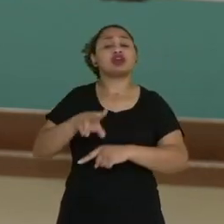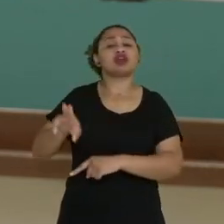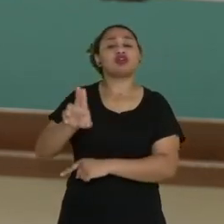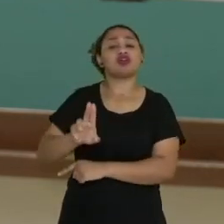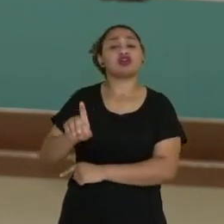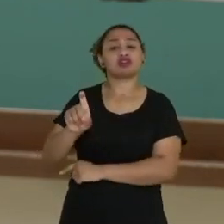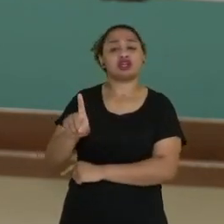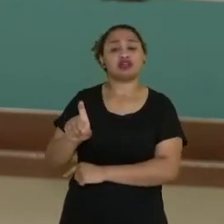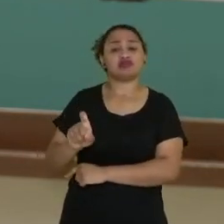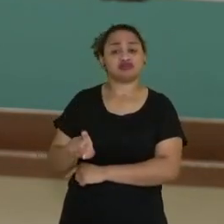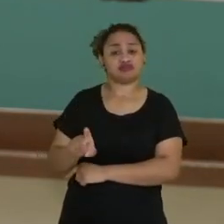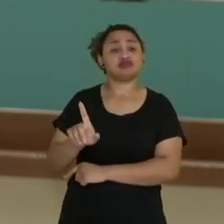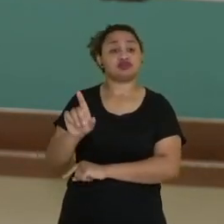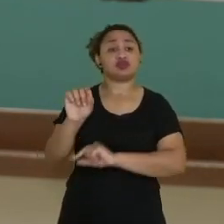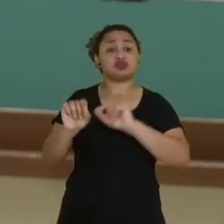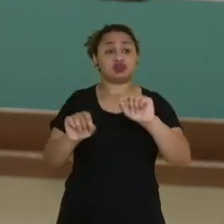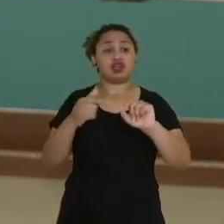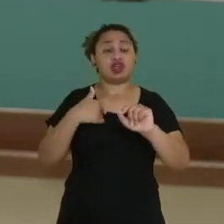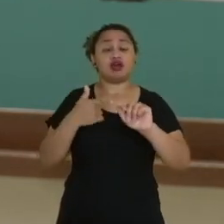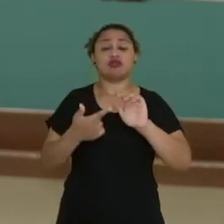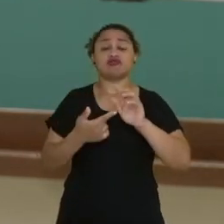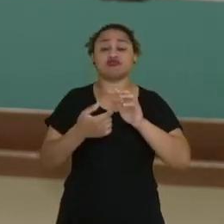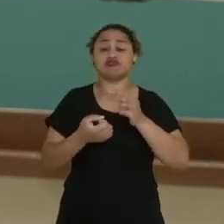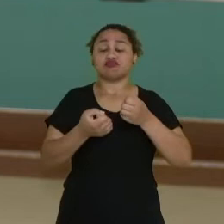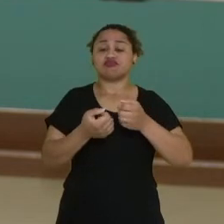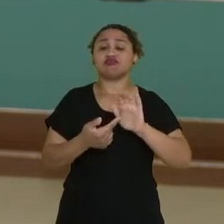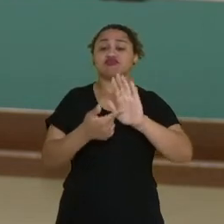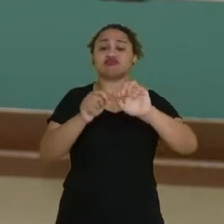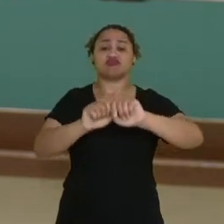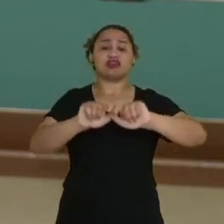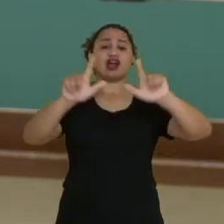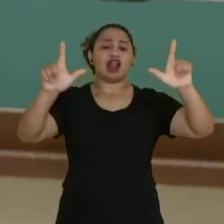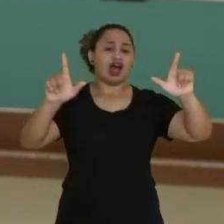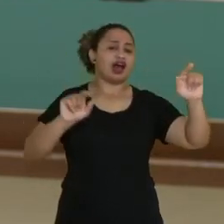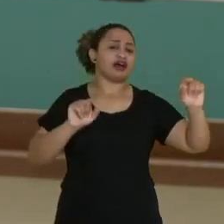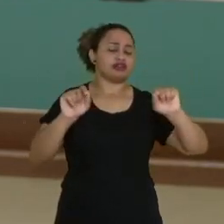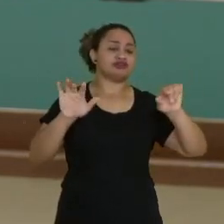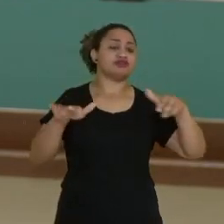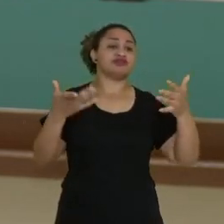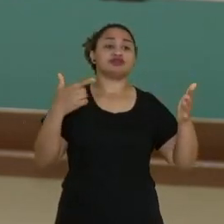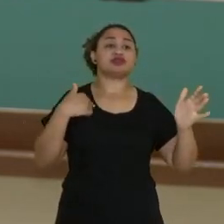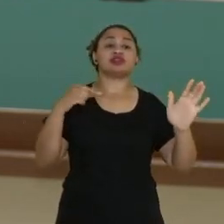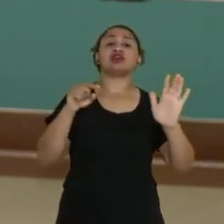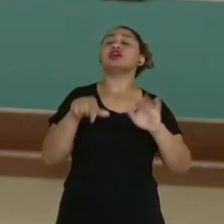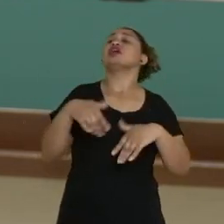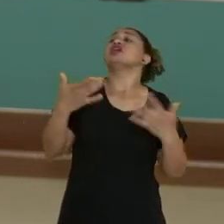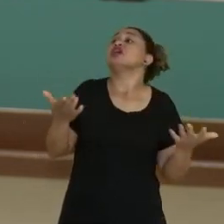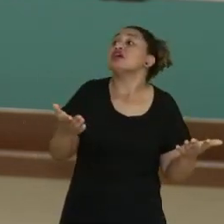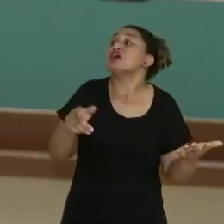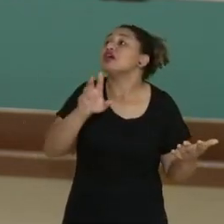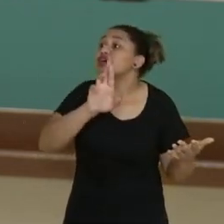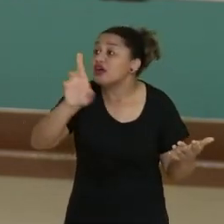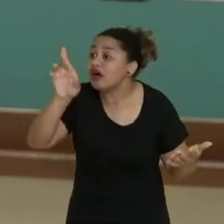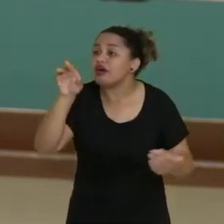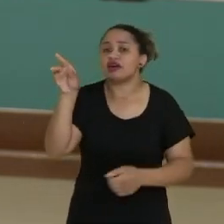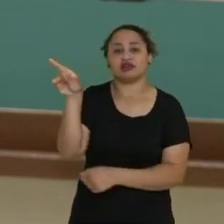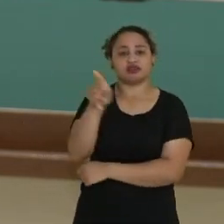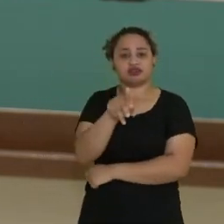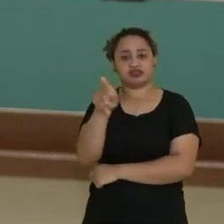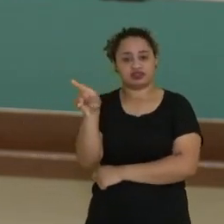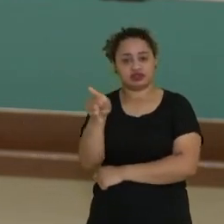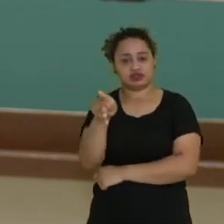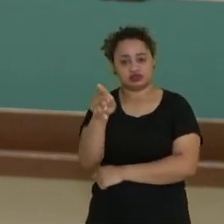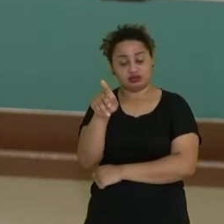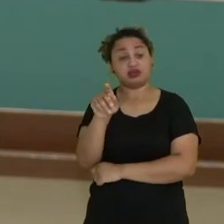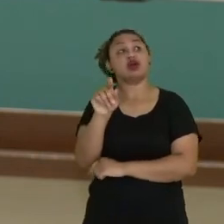os 2 pontos foram utilizados para esclarecer, né? Quando eu pergunto, e a senhora professora? Aí eu